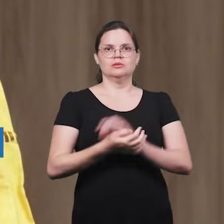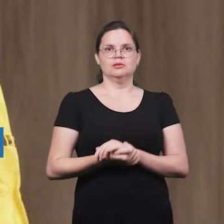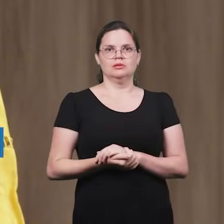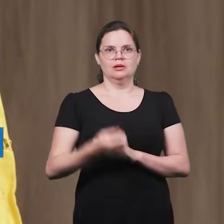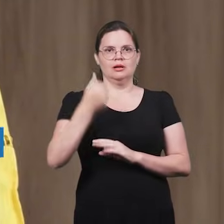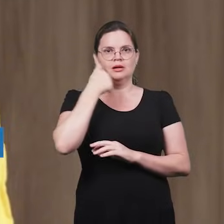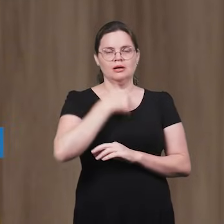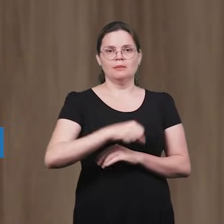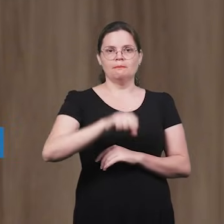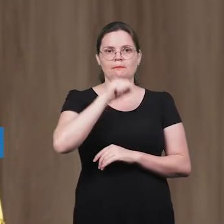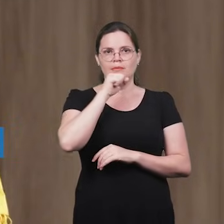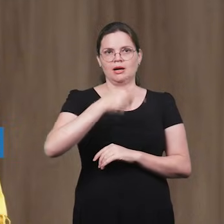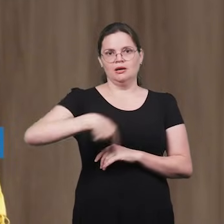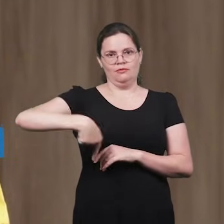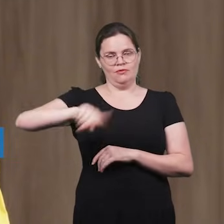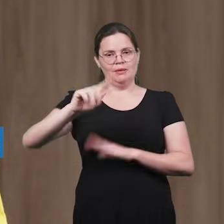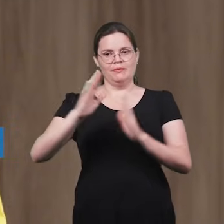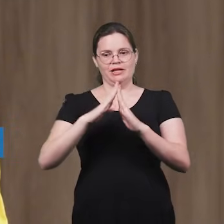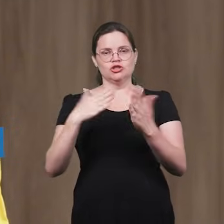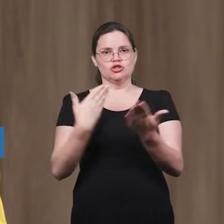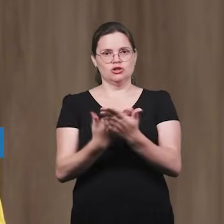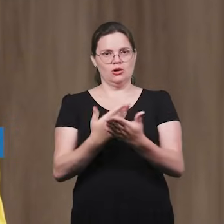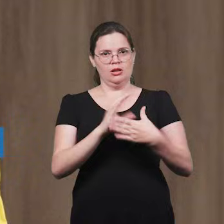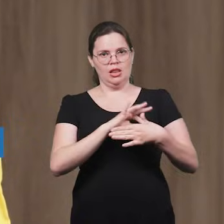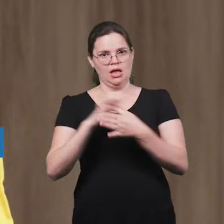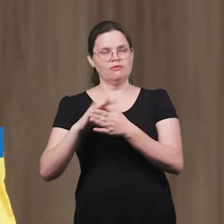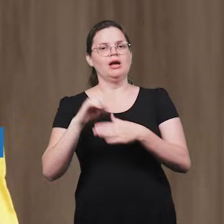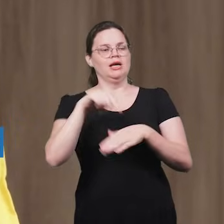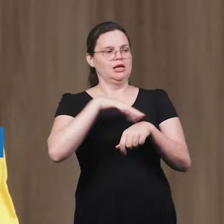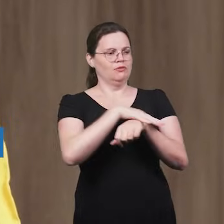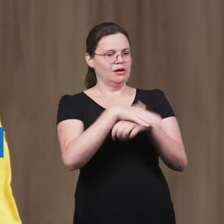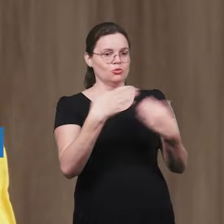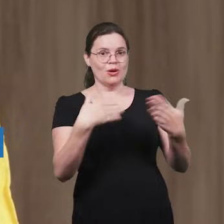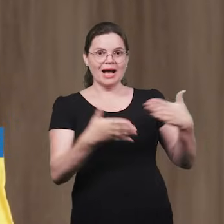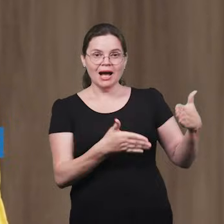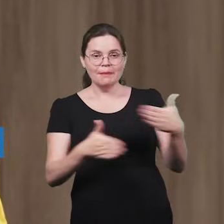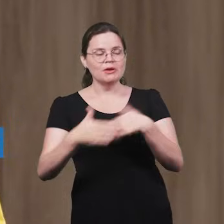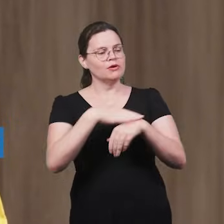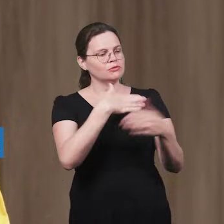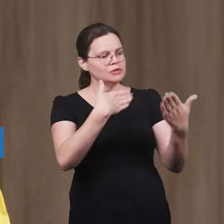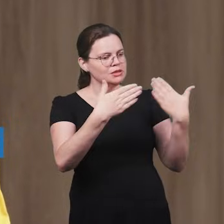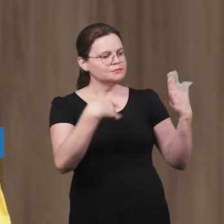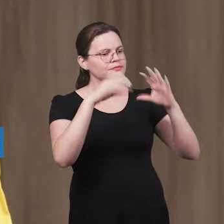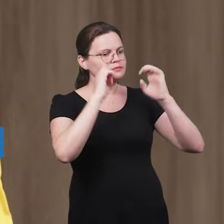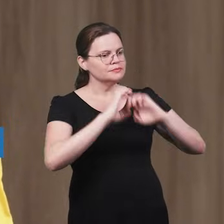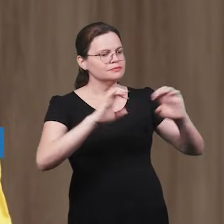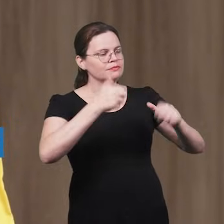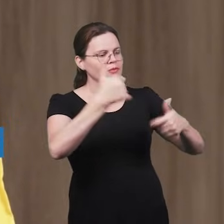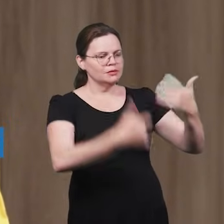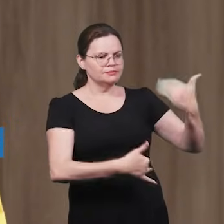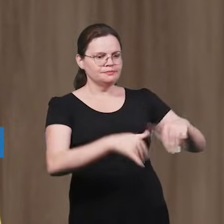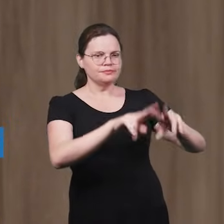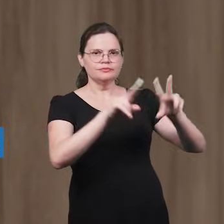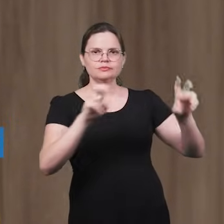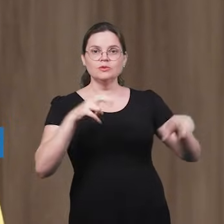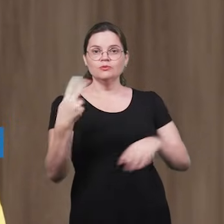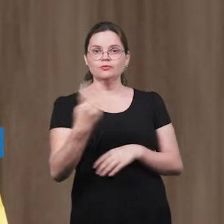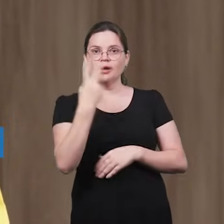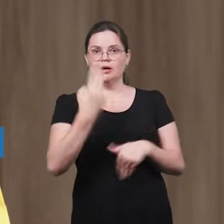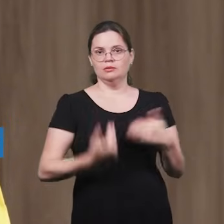no caminho ela ia falando do Senhor, ela ia evangelizando, ela ia ensinando os valores cristãos, e por isso que